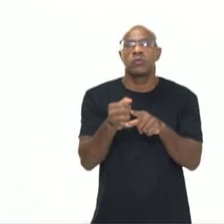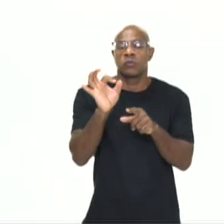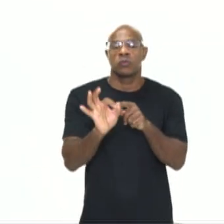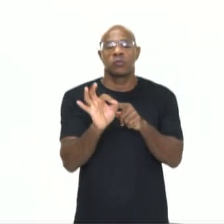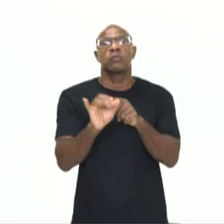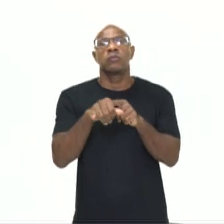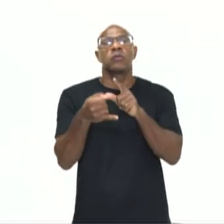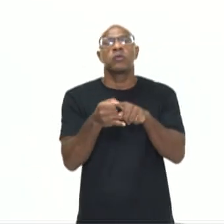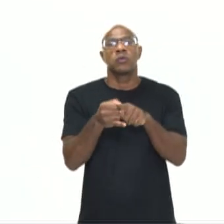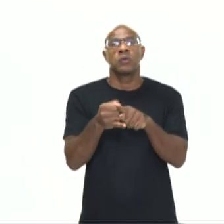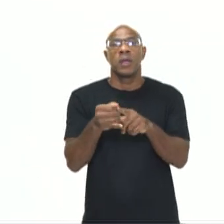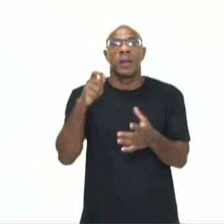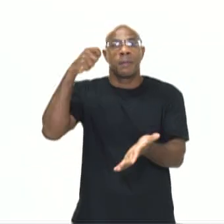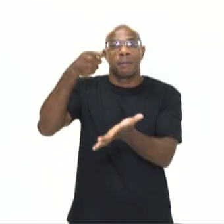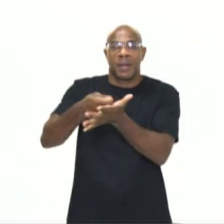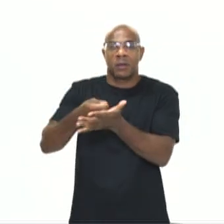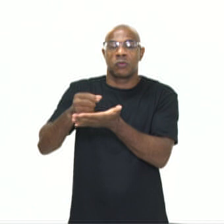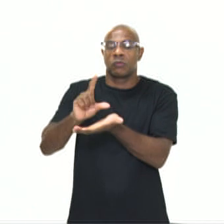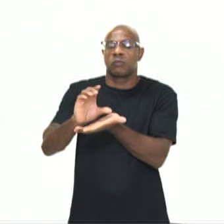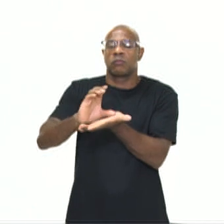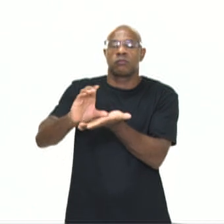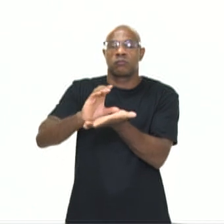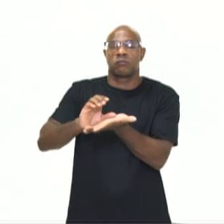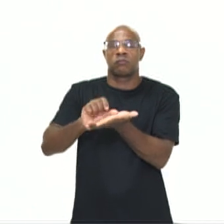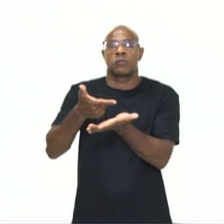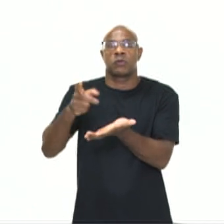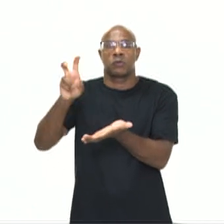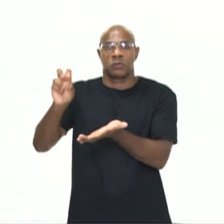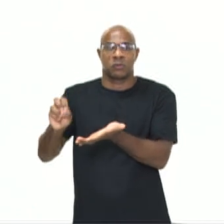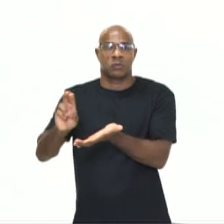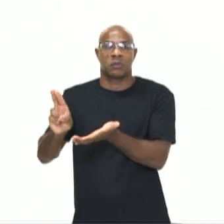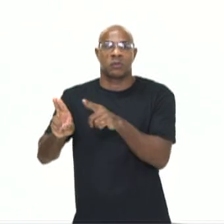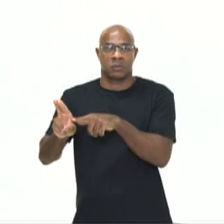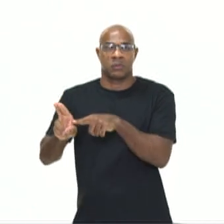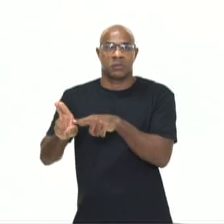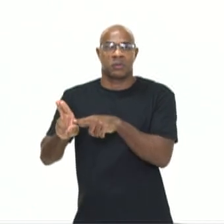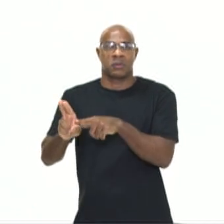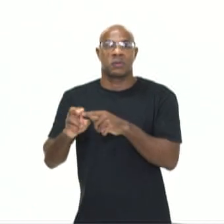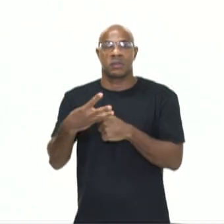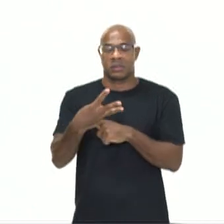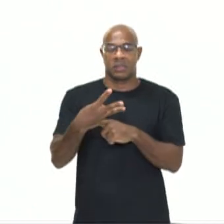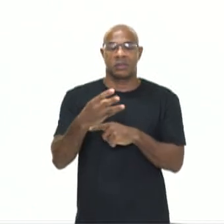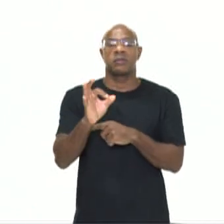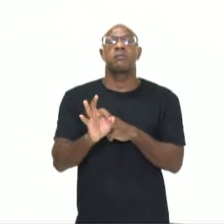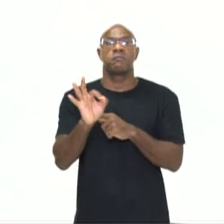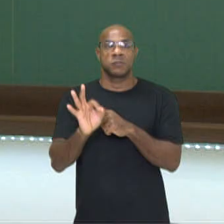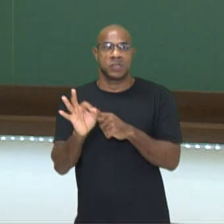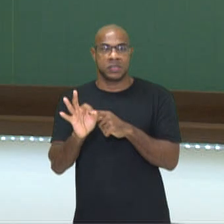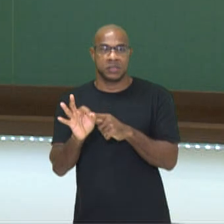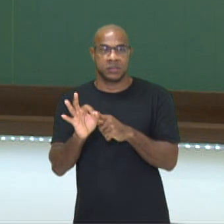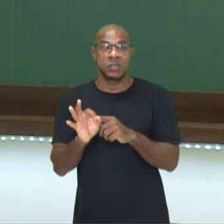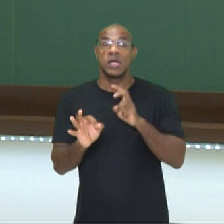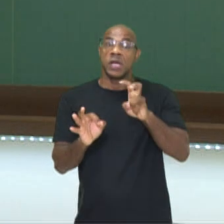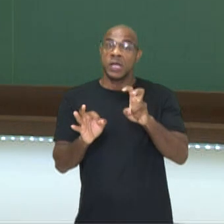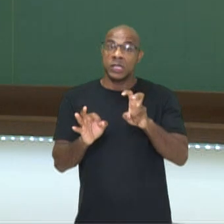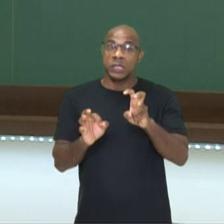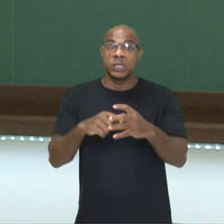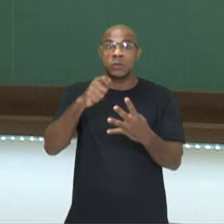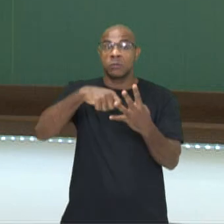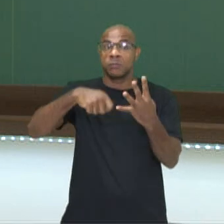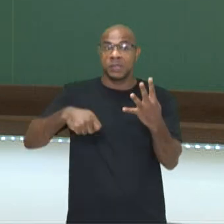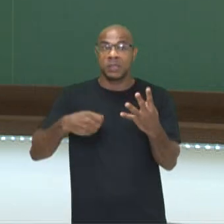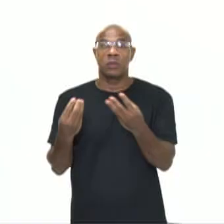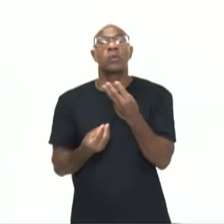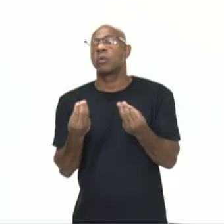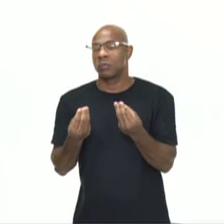de R$250, que rende 3% ao mês durante 5 meses a juros simples? Pense um pouquinho e eu já volto com a